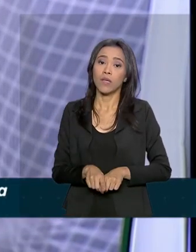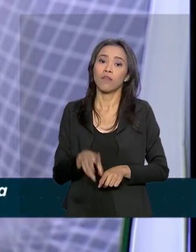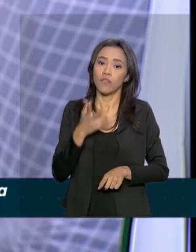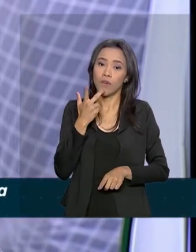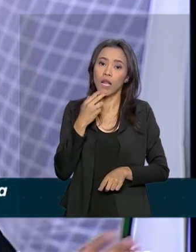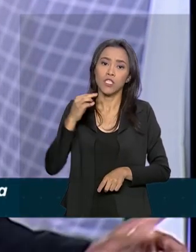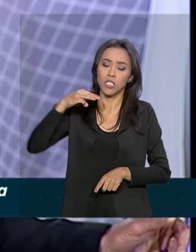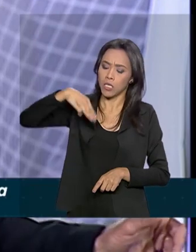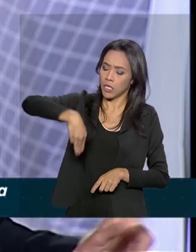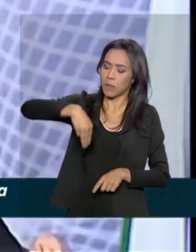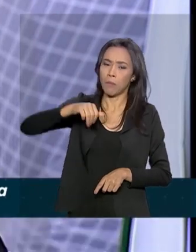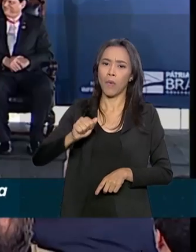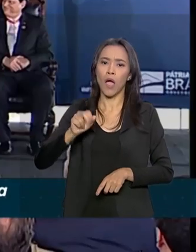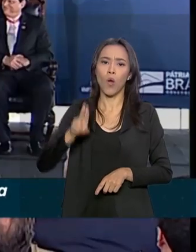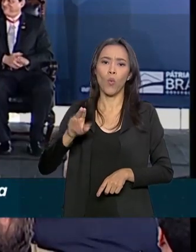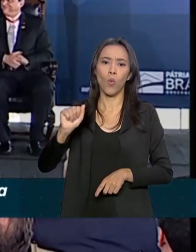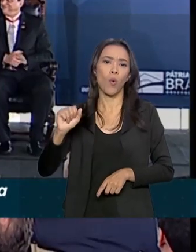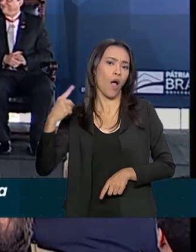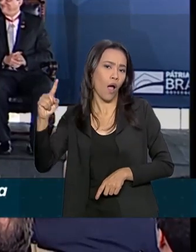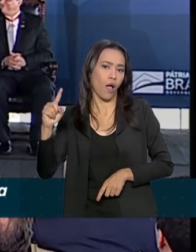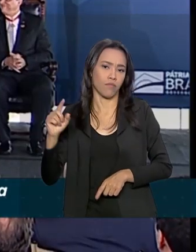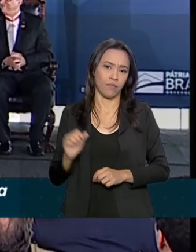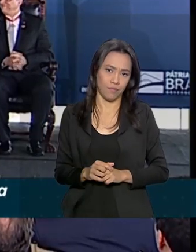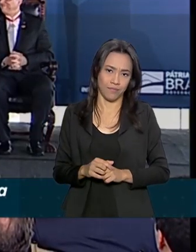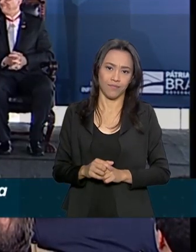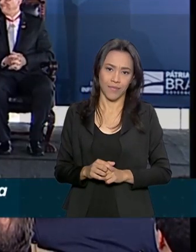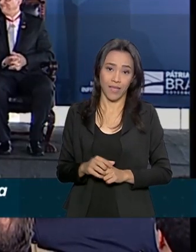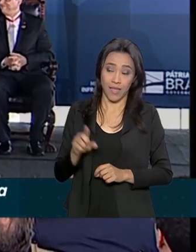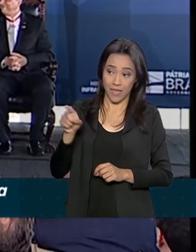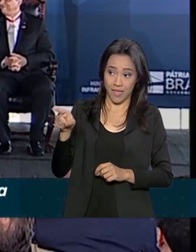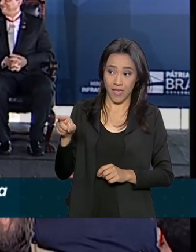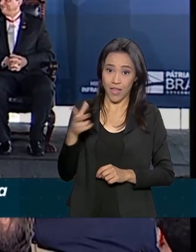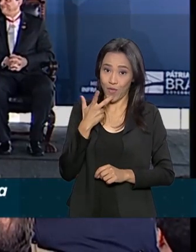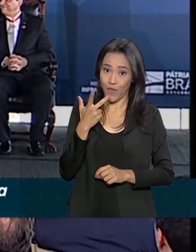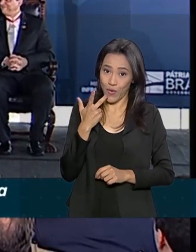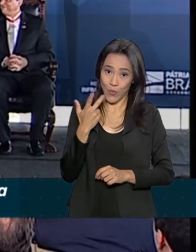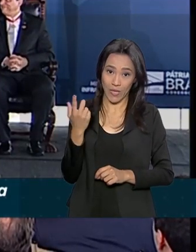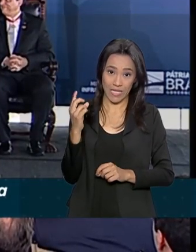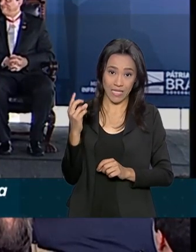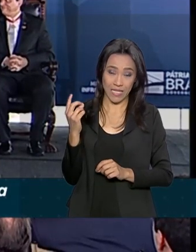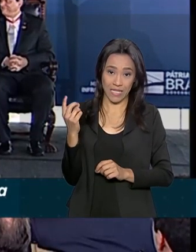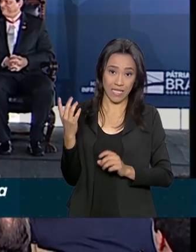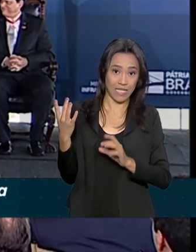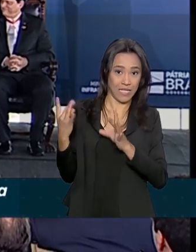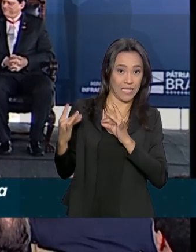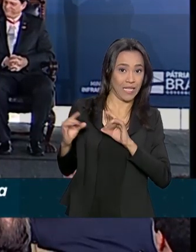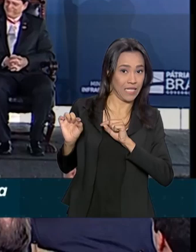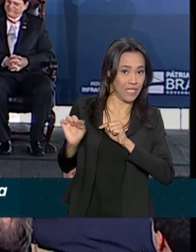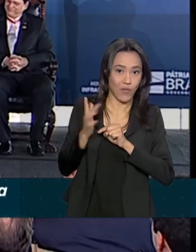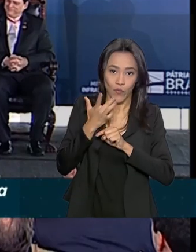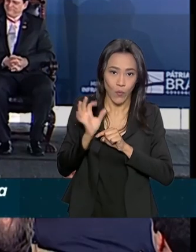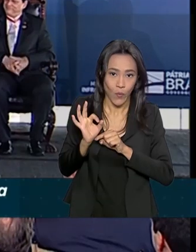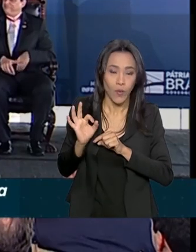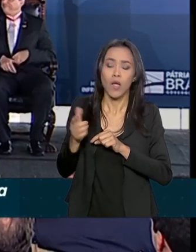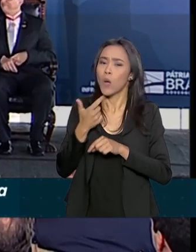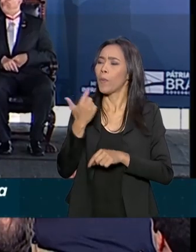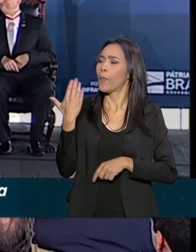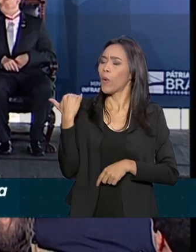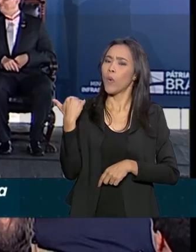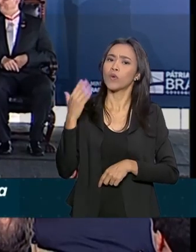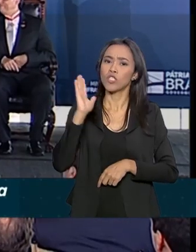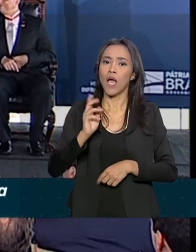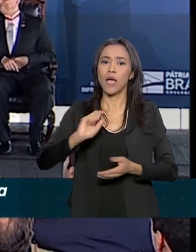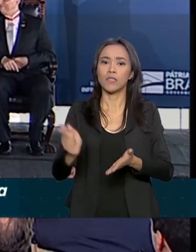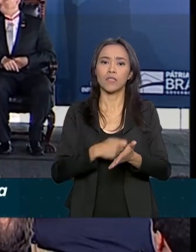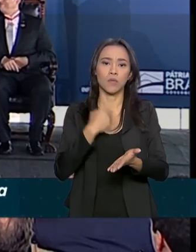Mauá, eu acho que o Tarcísio não entrou nesse detalhe. Há poucas semanas assinamos um contrato de